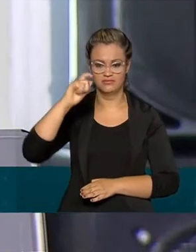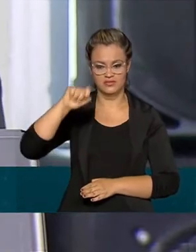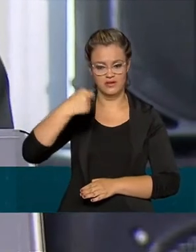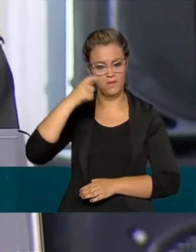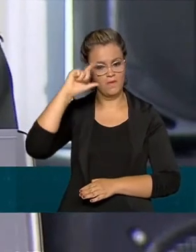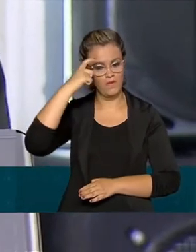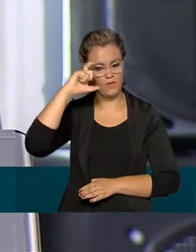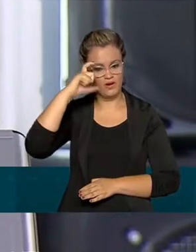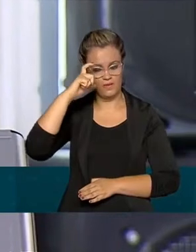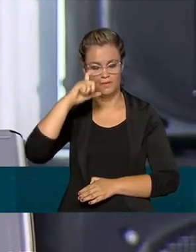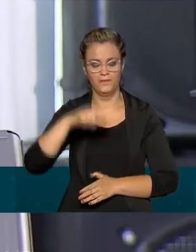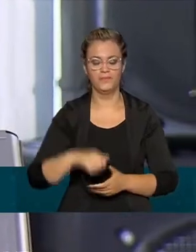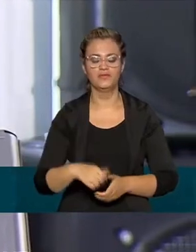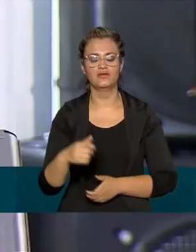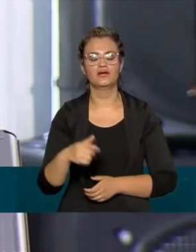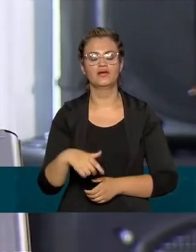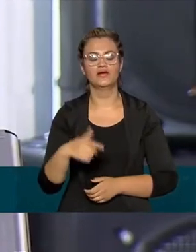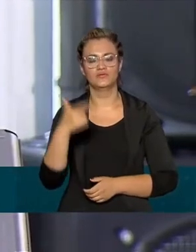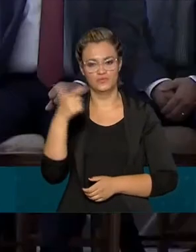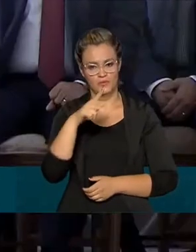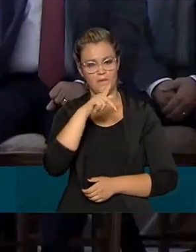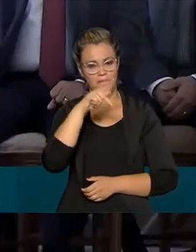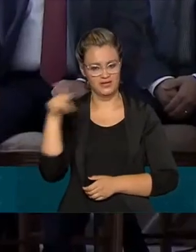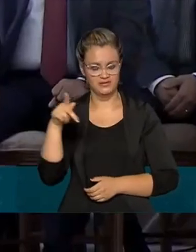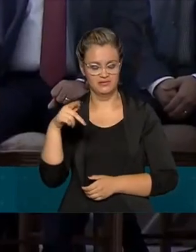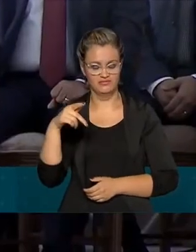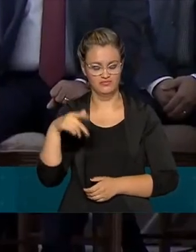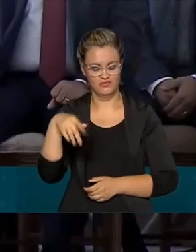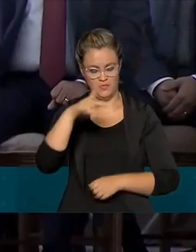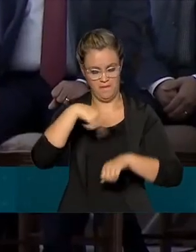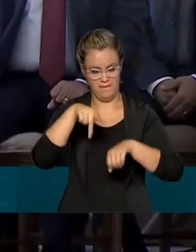Martins Mourão, vice-presidente da República,